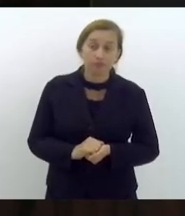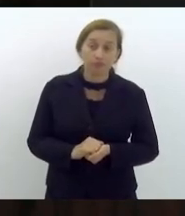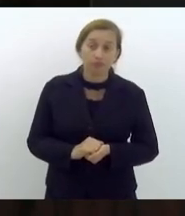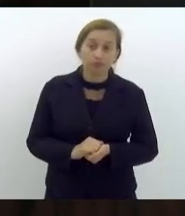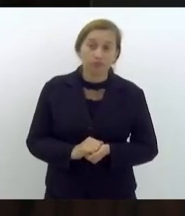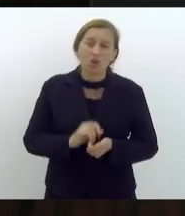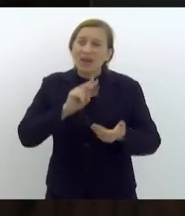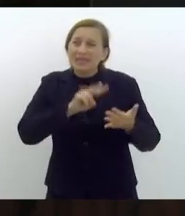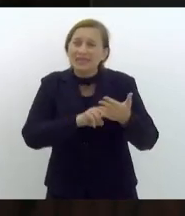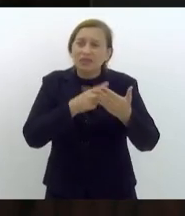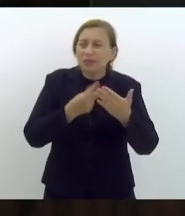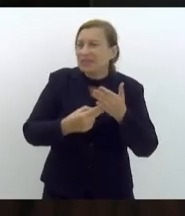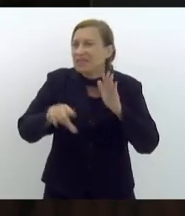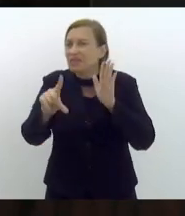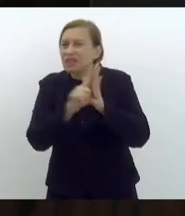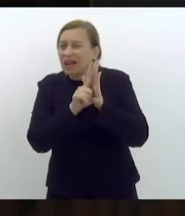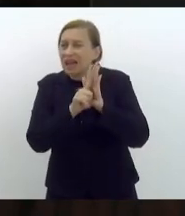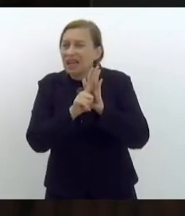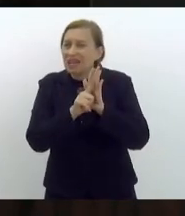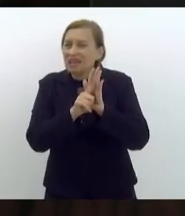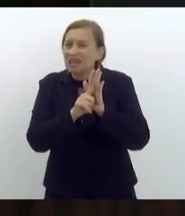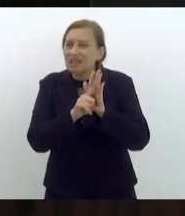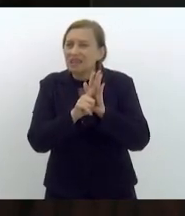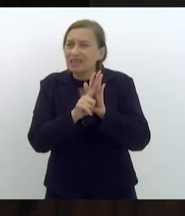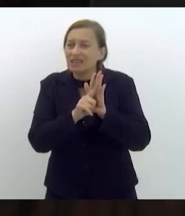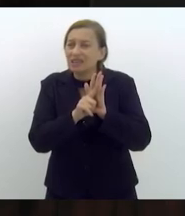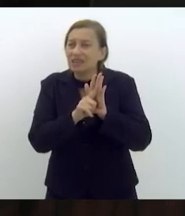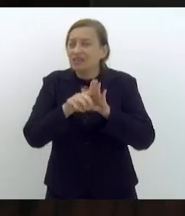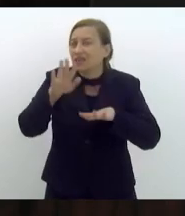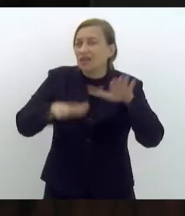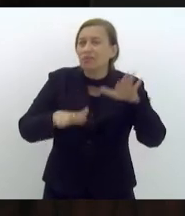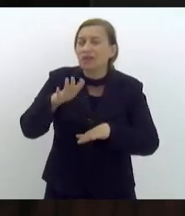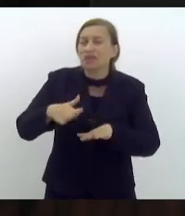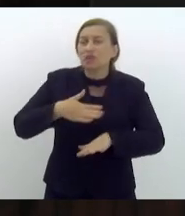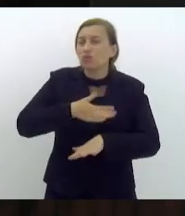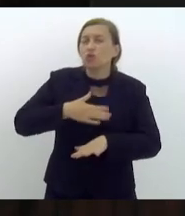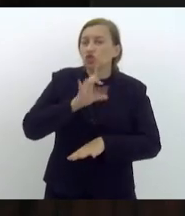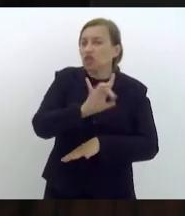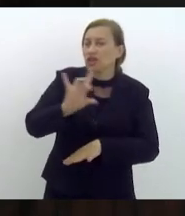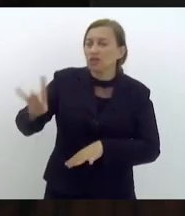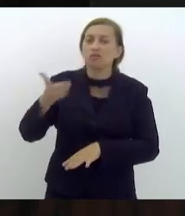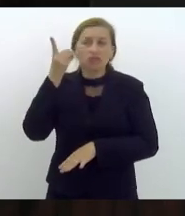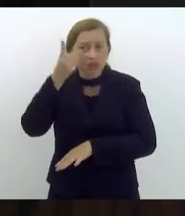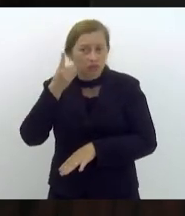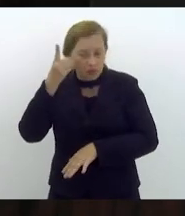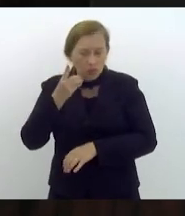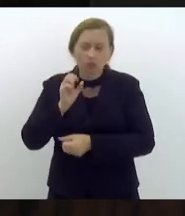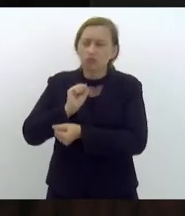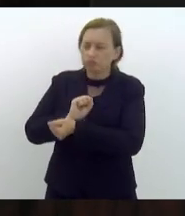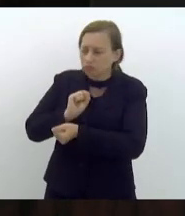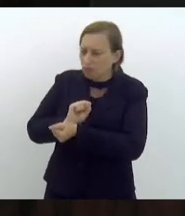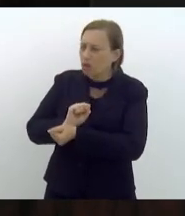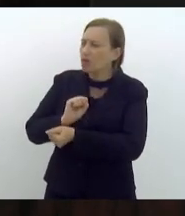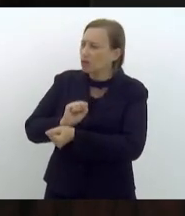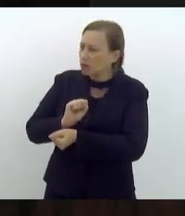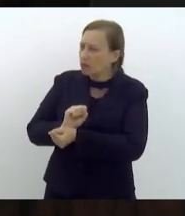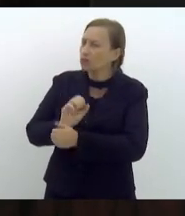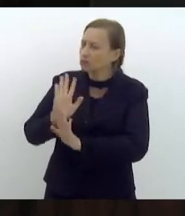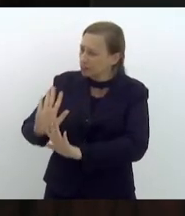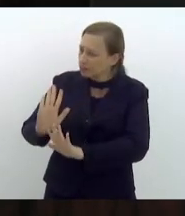a Interpretação da Lei na conveniência então da questão Deputado já lhe dou a vez